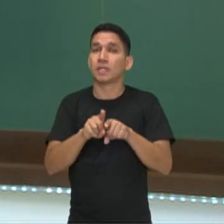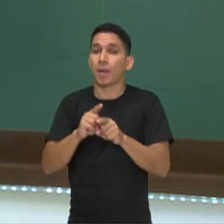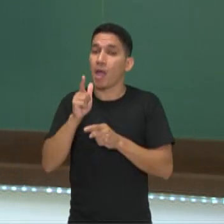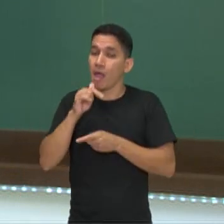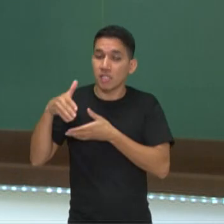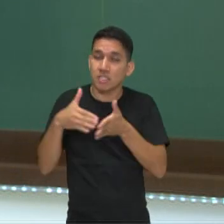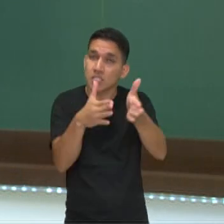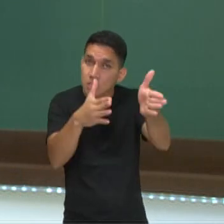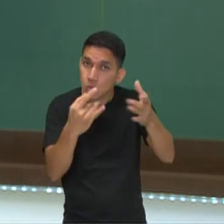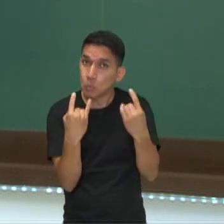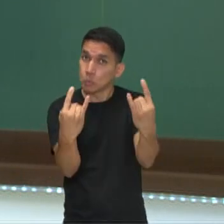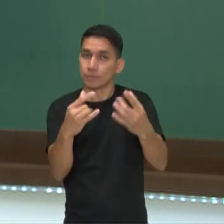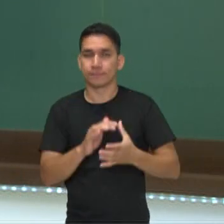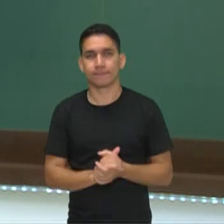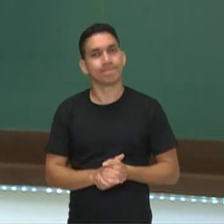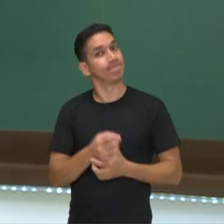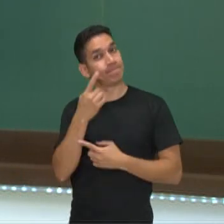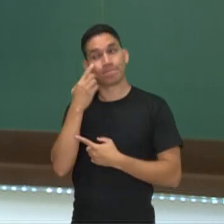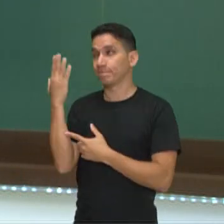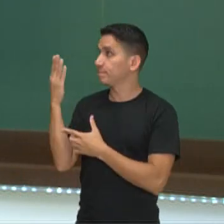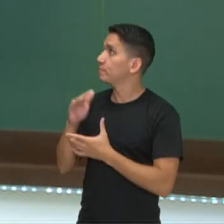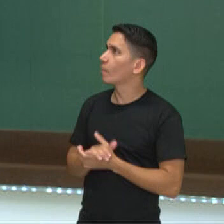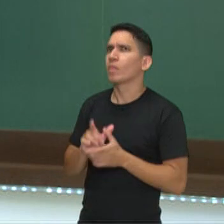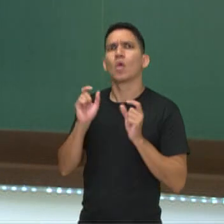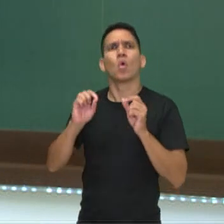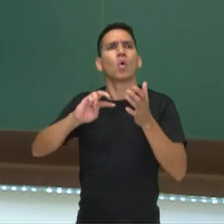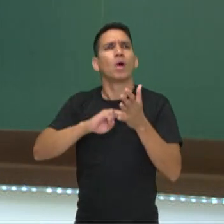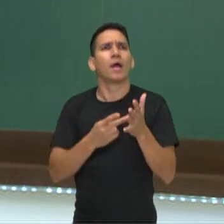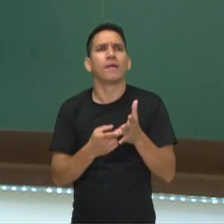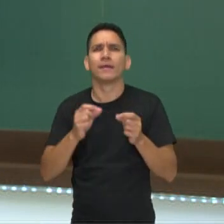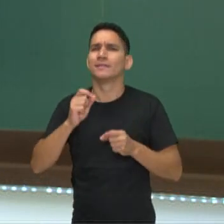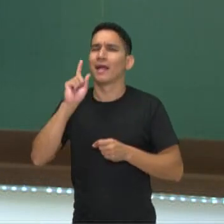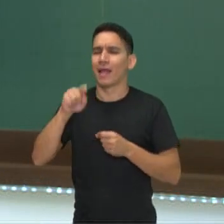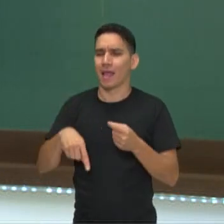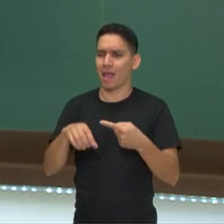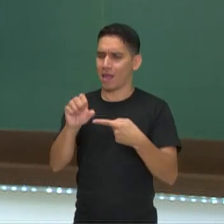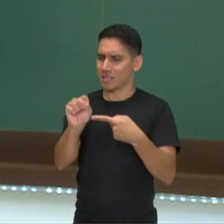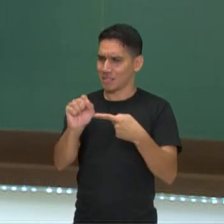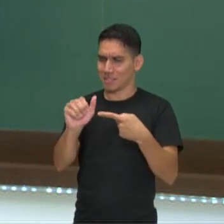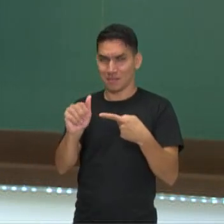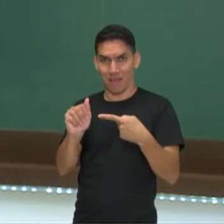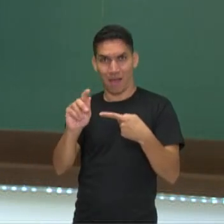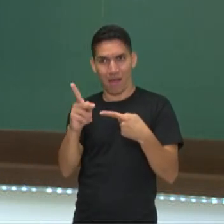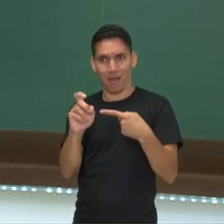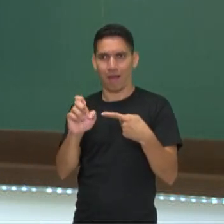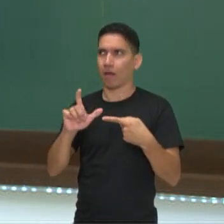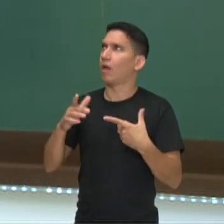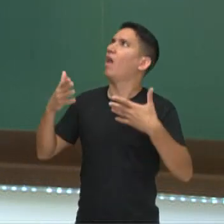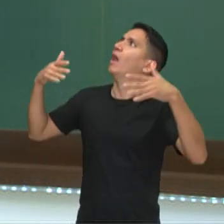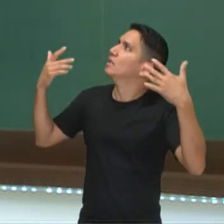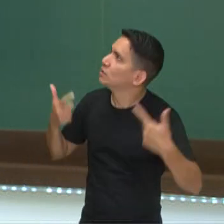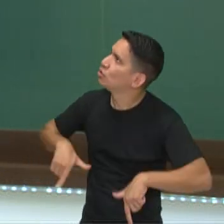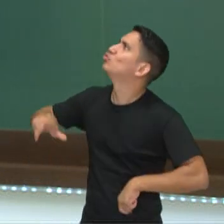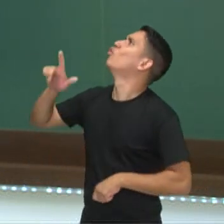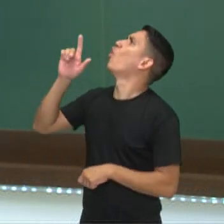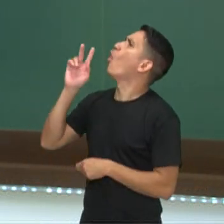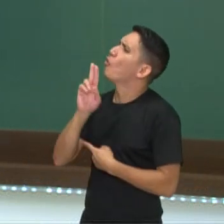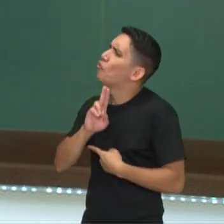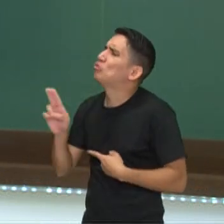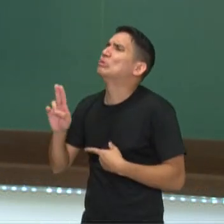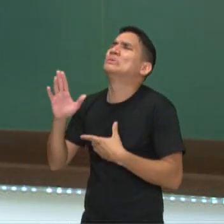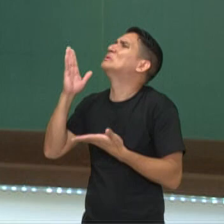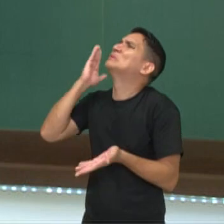aqui. O que é o Sahel? Professora, lá vem você com esses nomes que